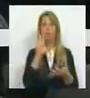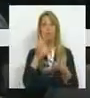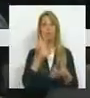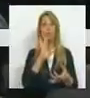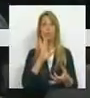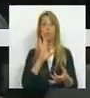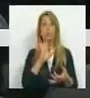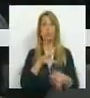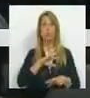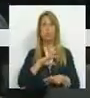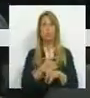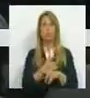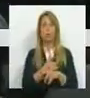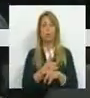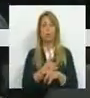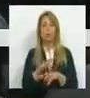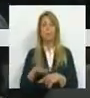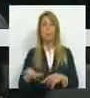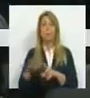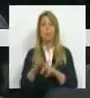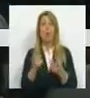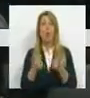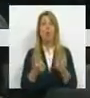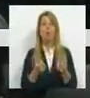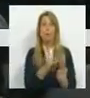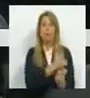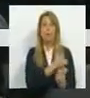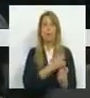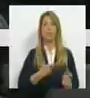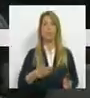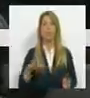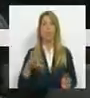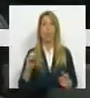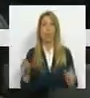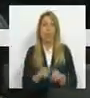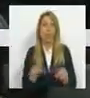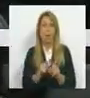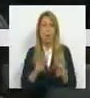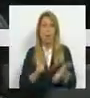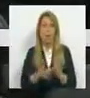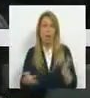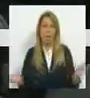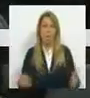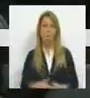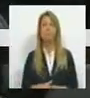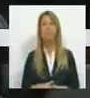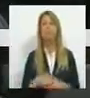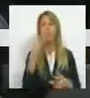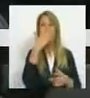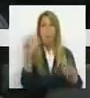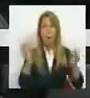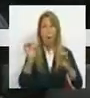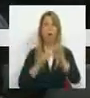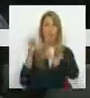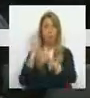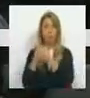dimensão do dossiê Casa do Douro, da novela Casa do Douro. Se de facto não houver aqui reversão nenhuma deste